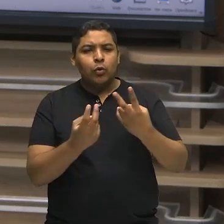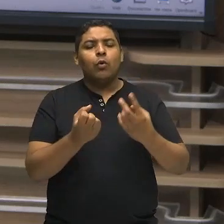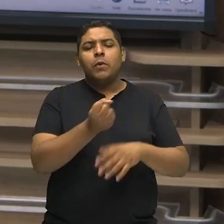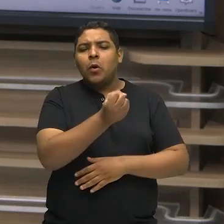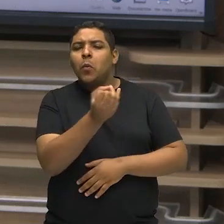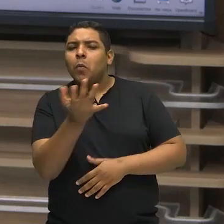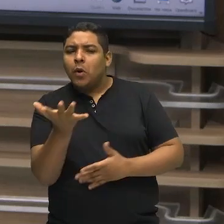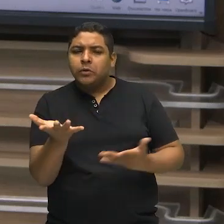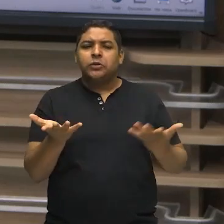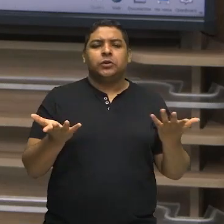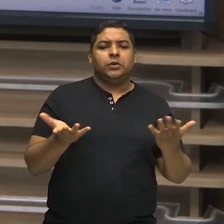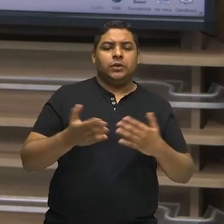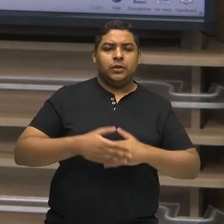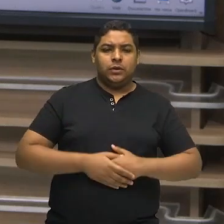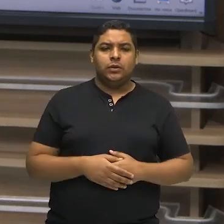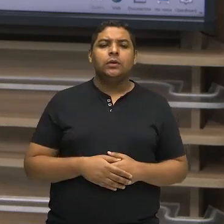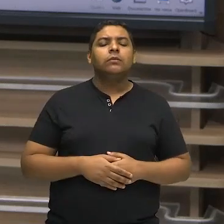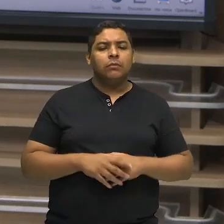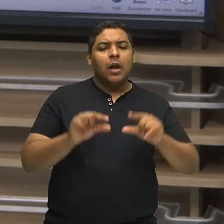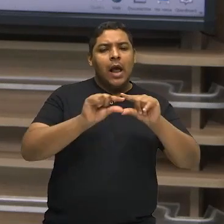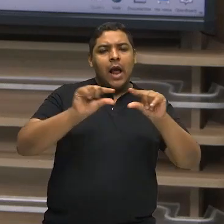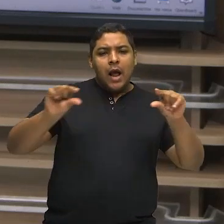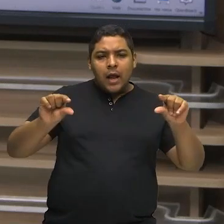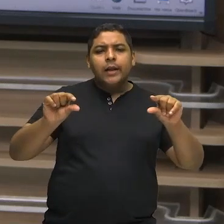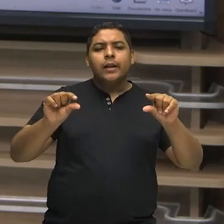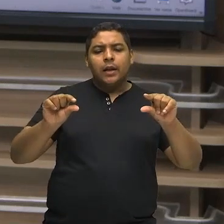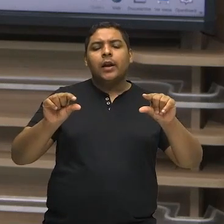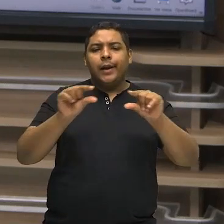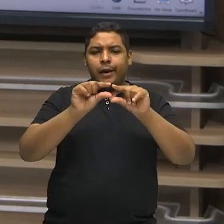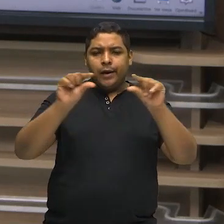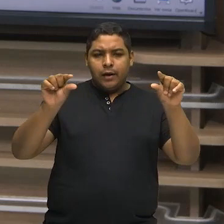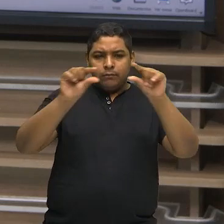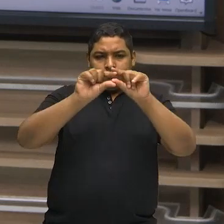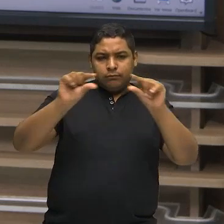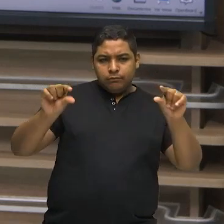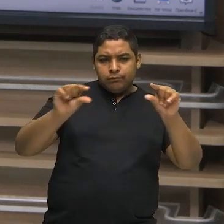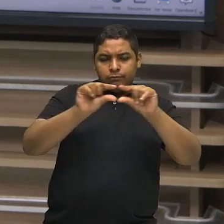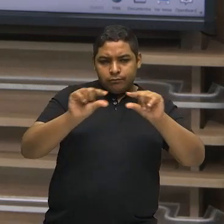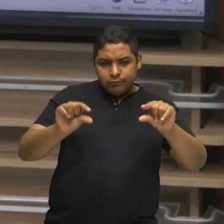Então, a linha ela se classifica, por exemplo, quanto à direção, a